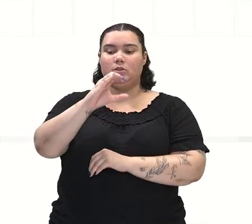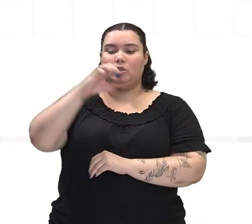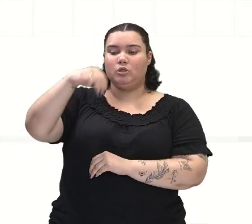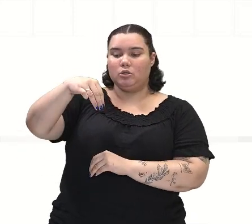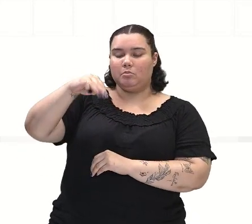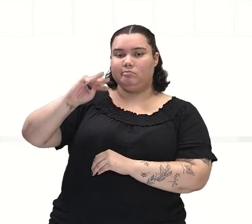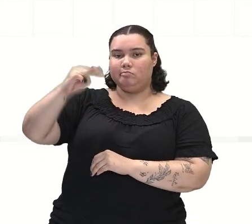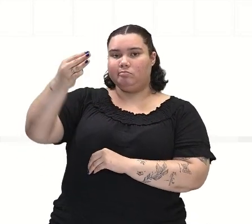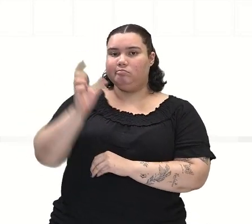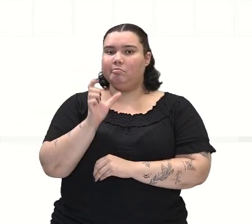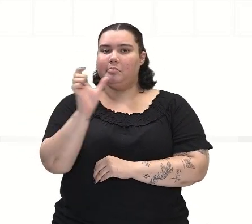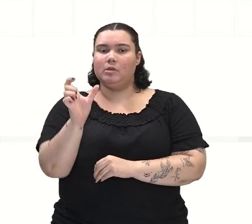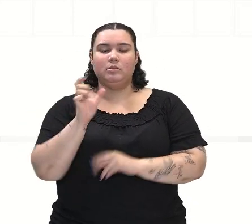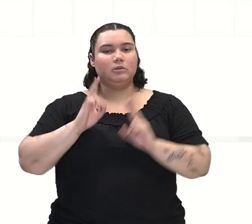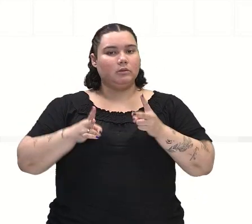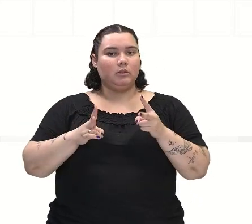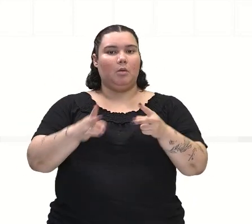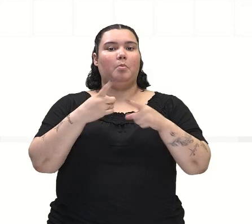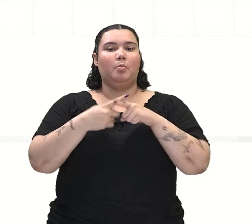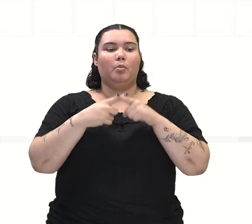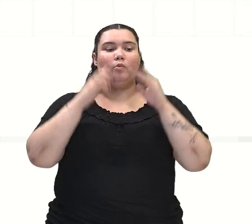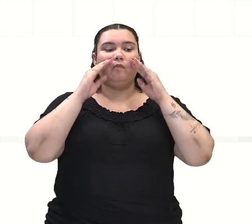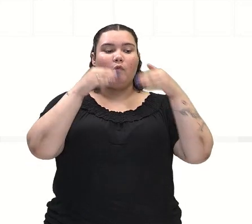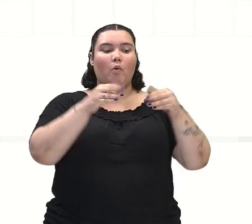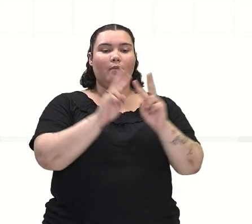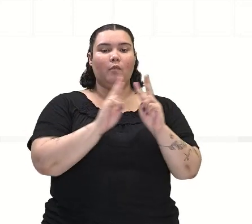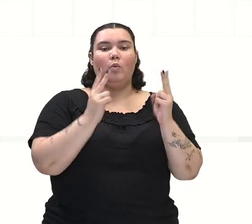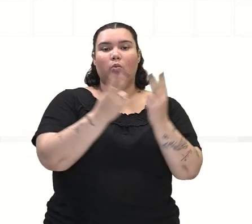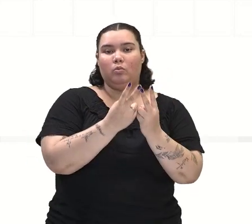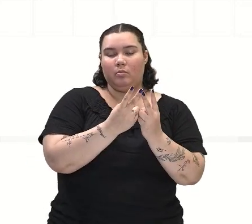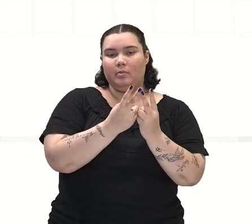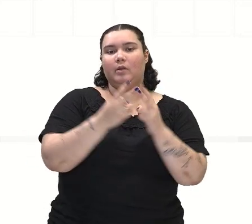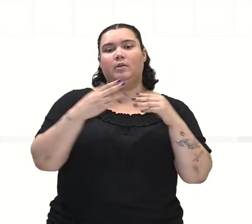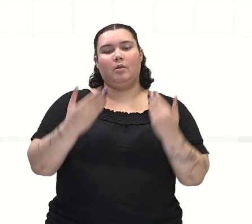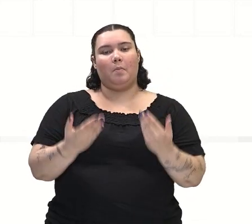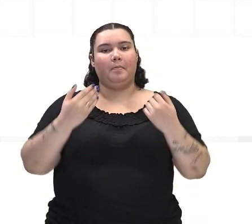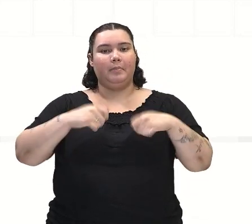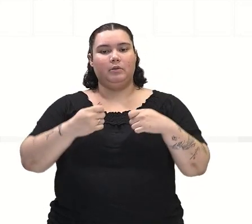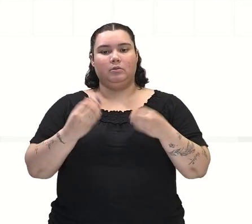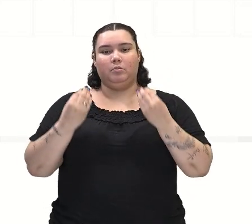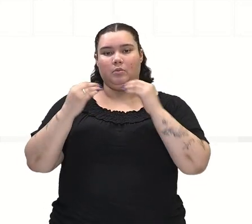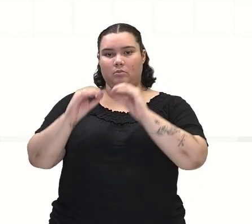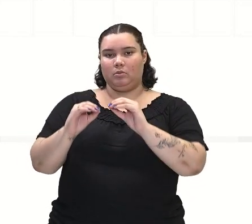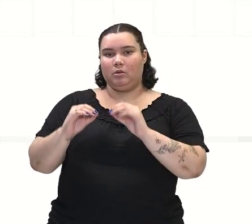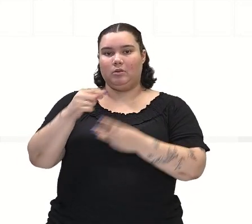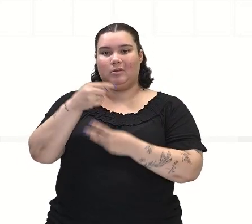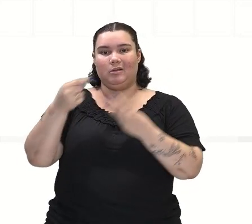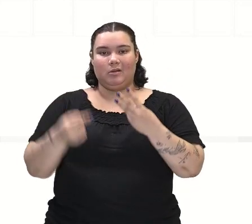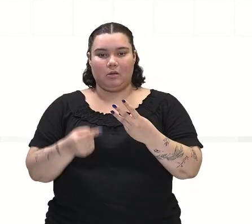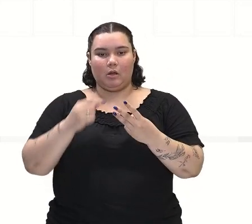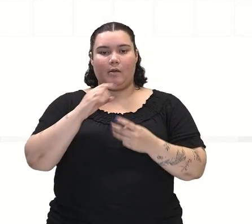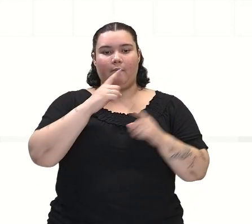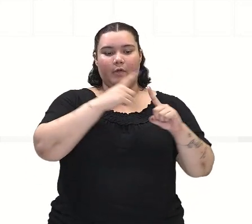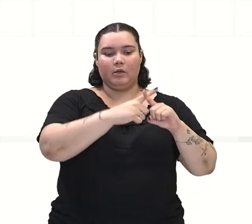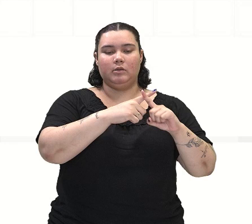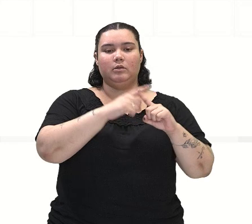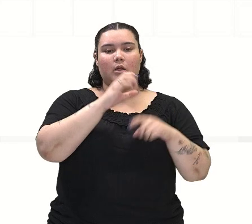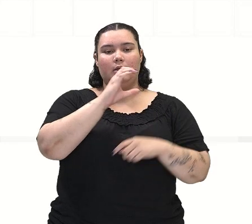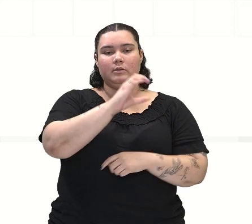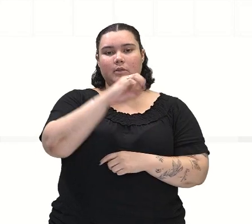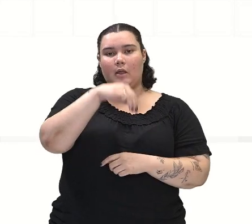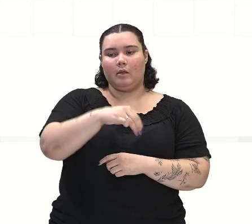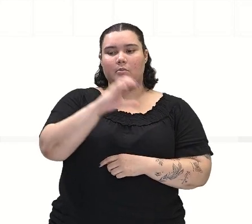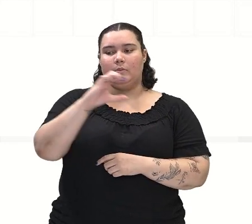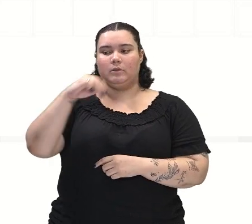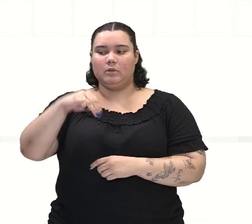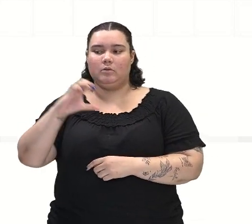porque a gente está falando de volume, e volume a gente vai ter aí 3 medidas se multiplicando, né? O raio